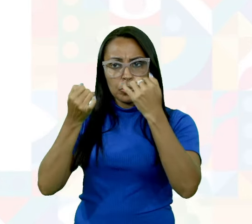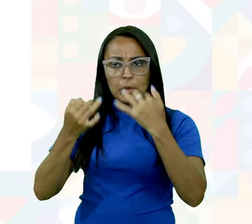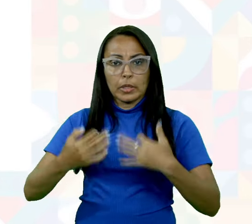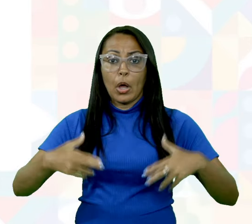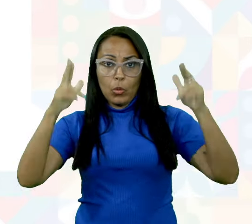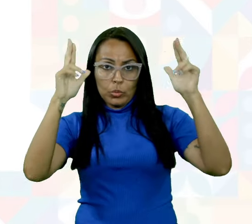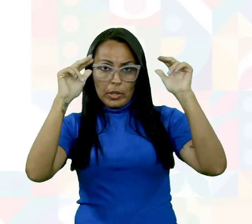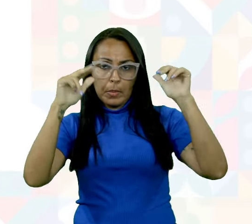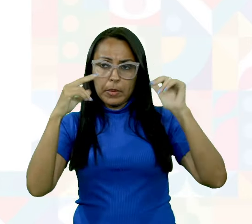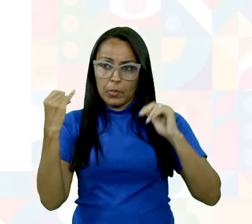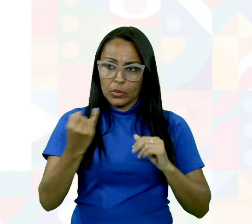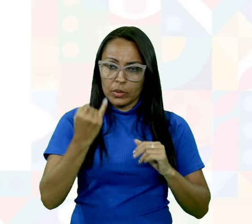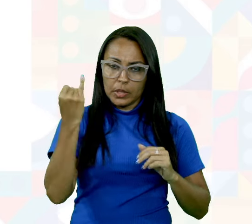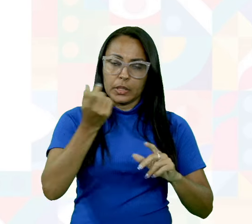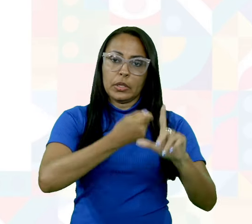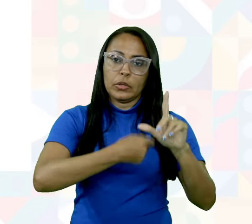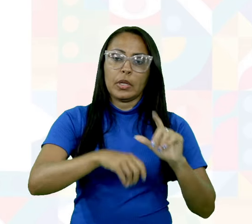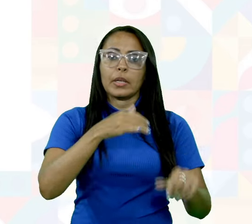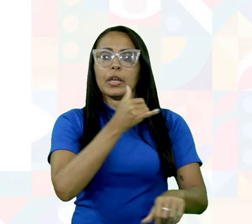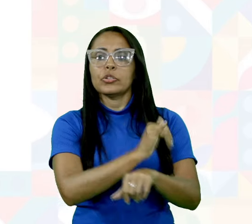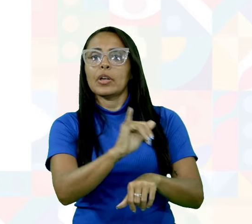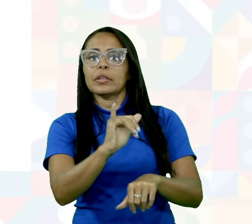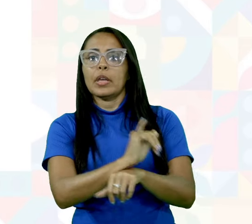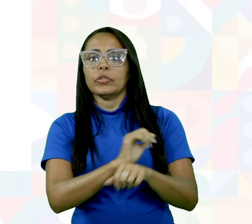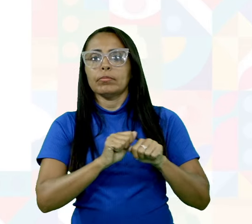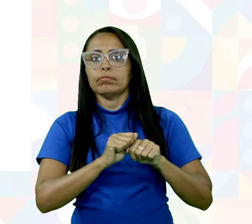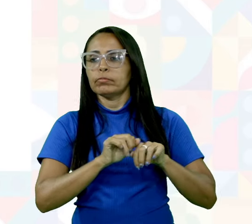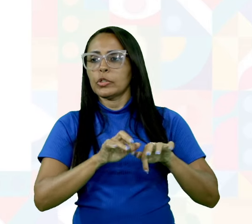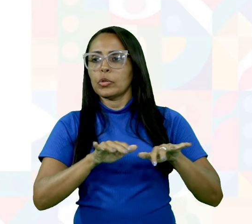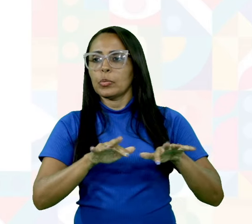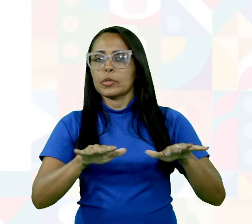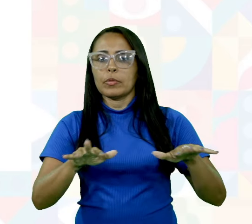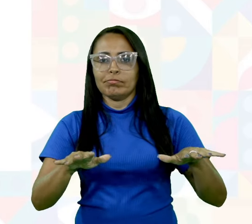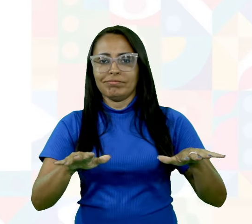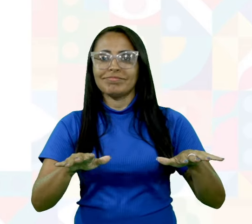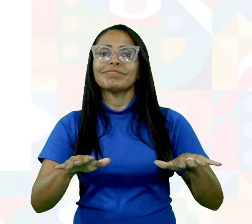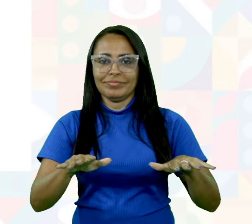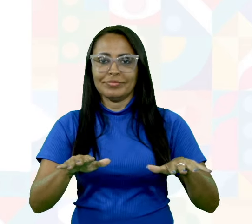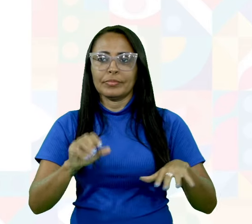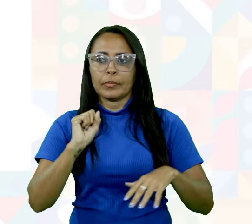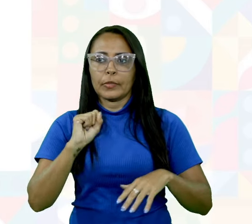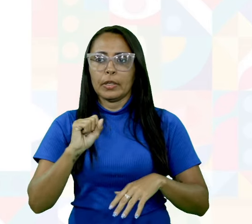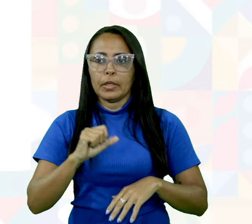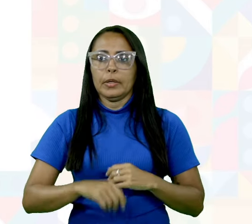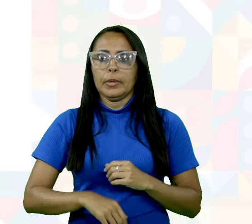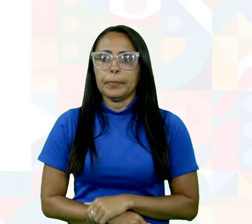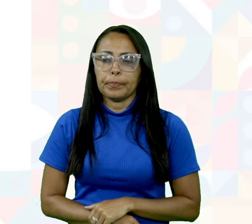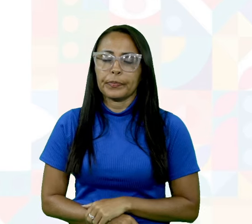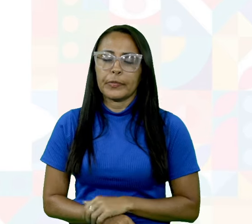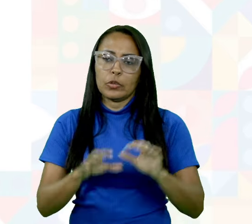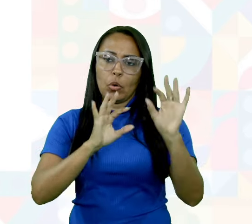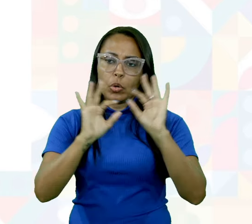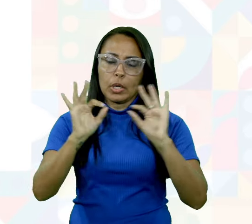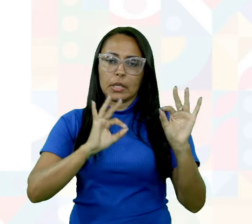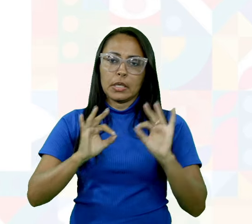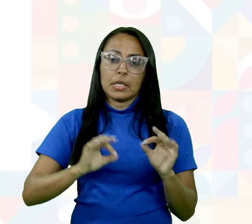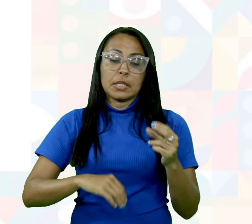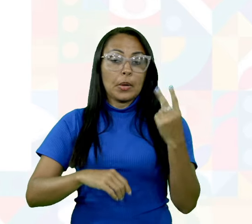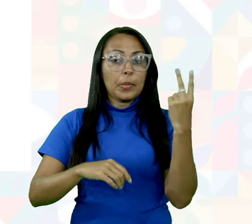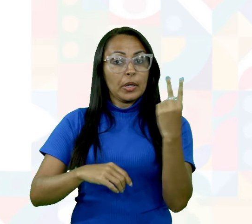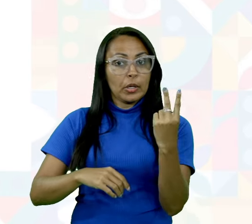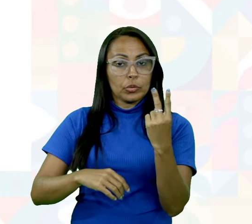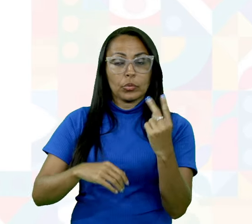na logística, que são as estratégias de distribuição. E vocês deverão se deparar com algumas estratégias